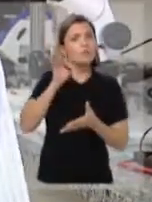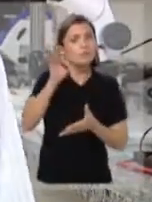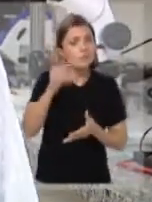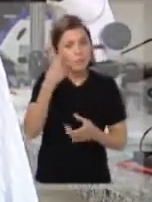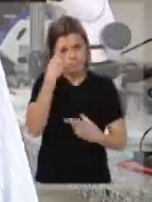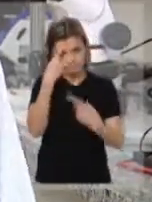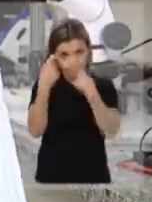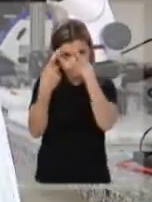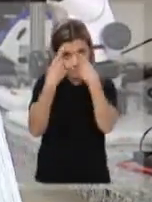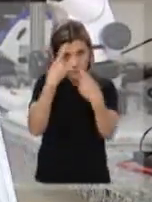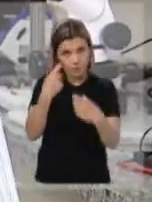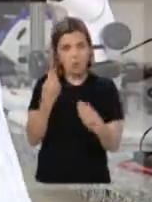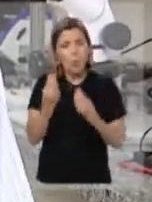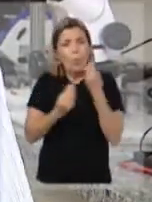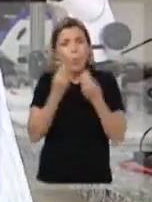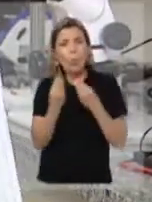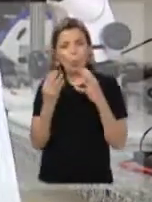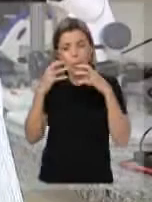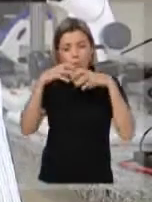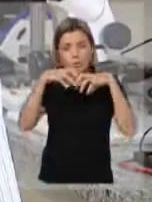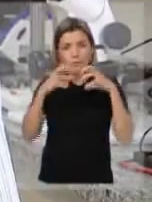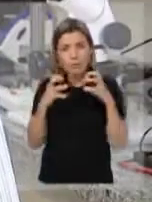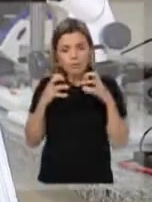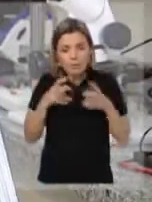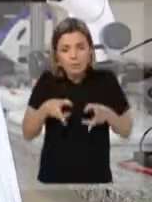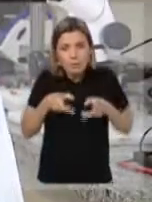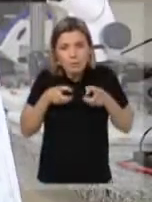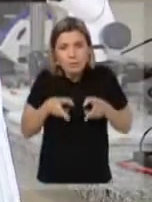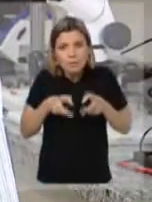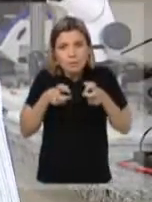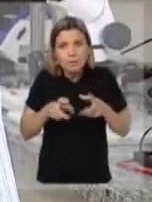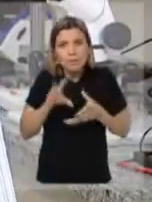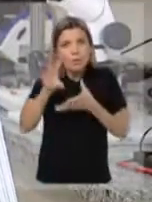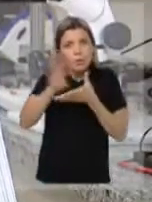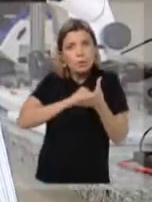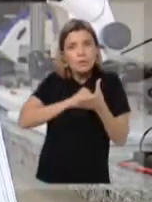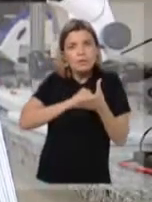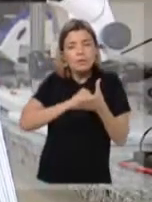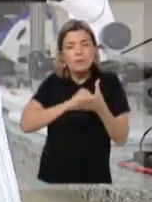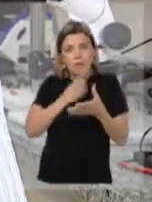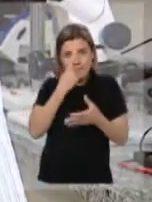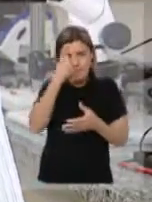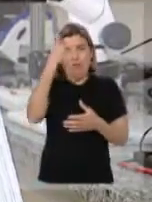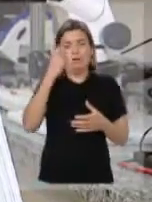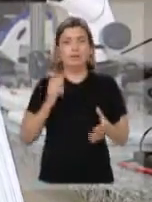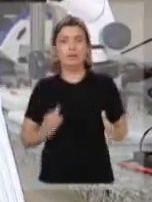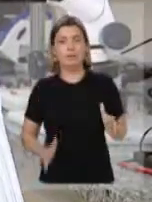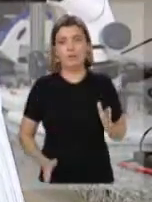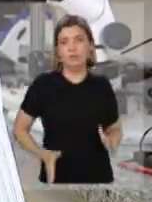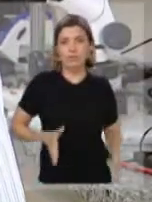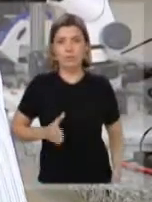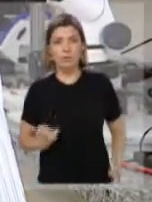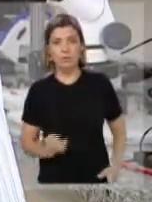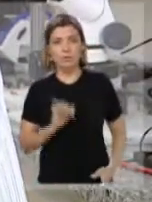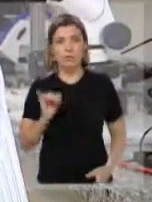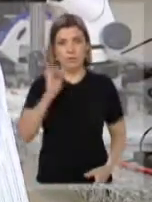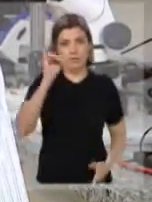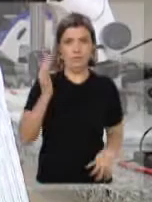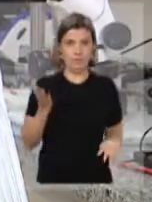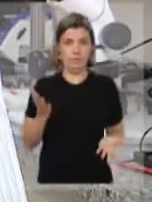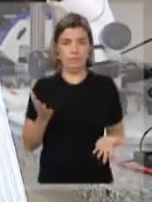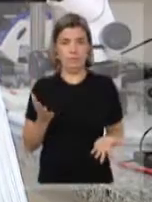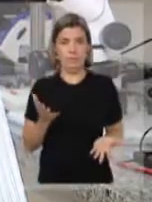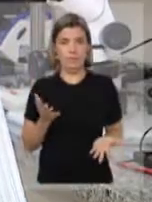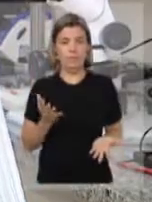E os estudos liderados pelo laboratório do professor Miguel Nicolelli têm demonstrado que essas informações